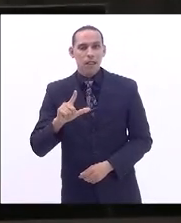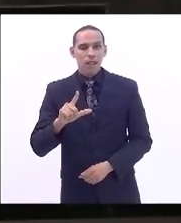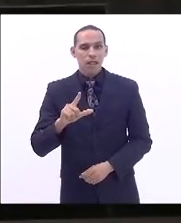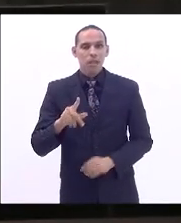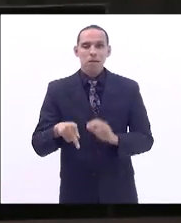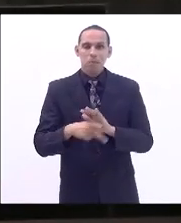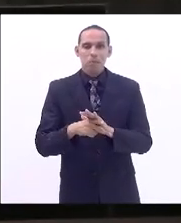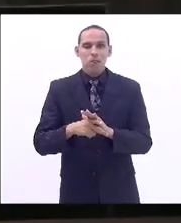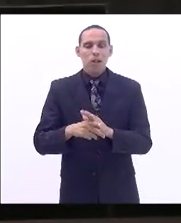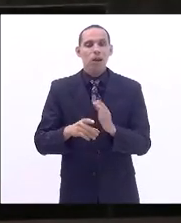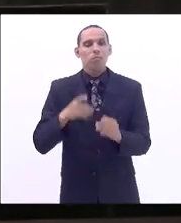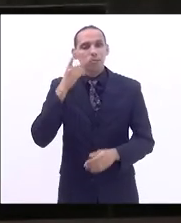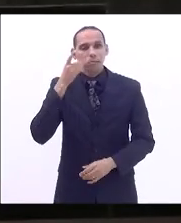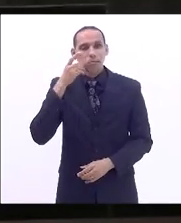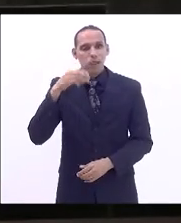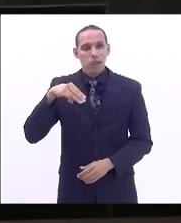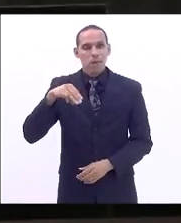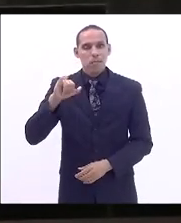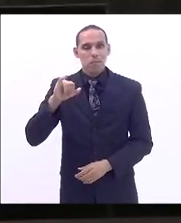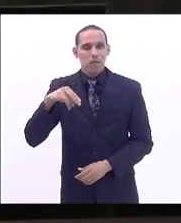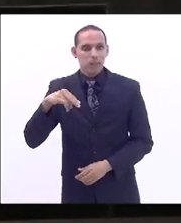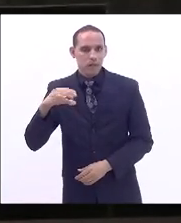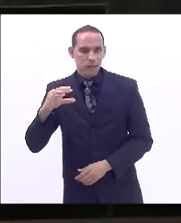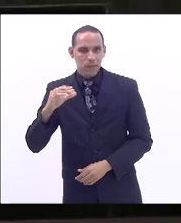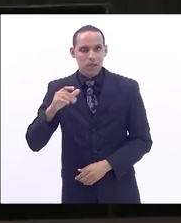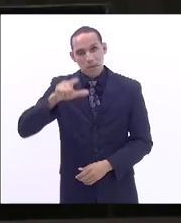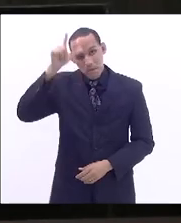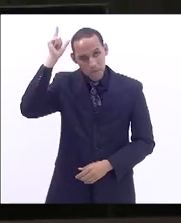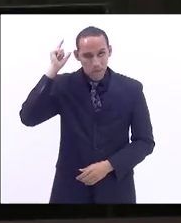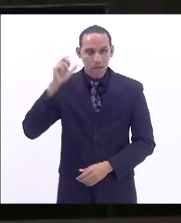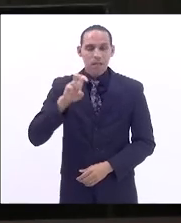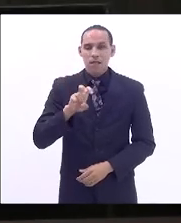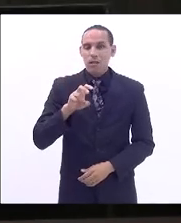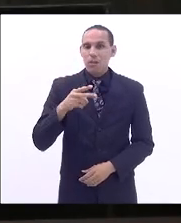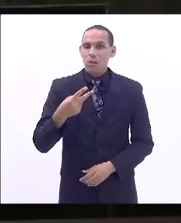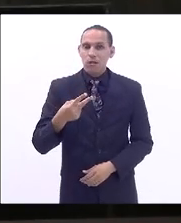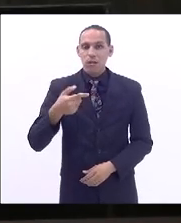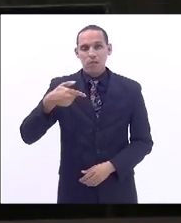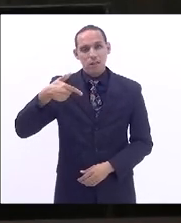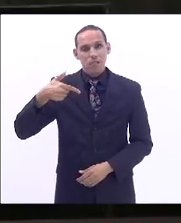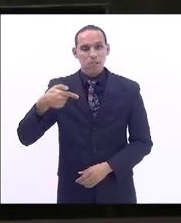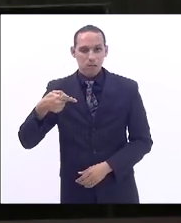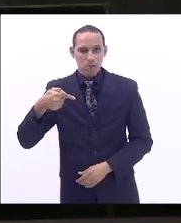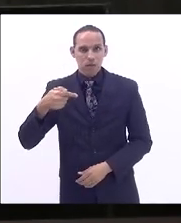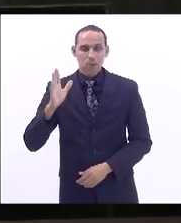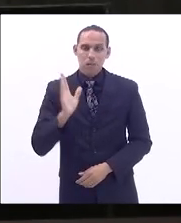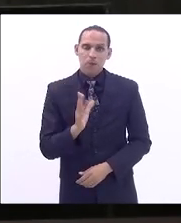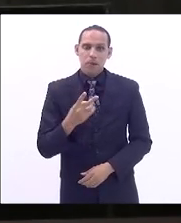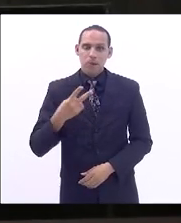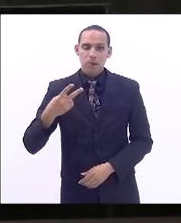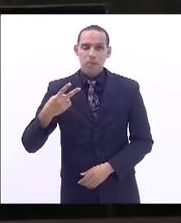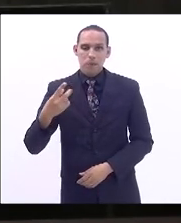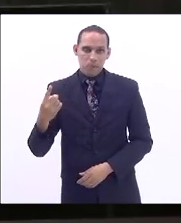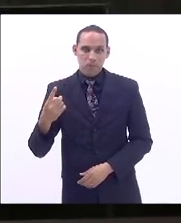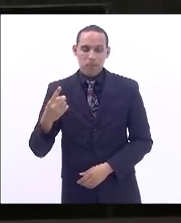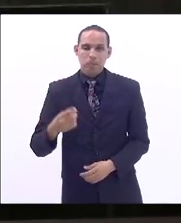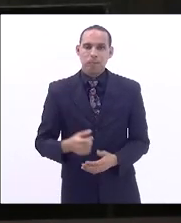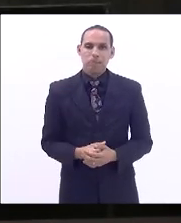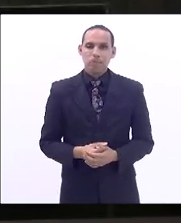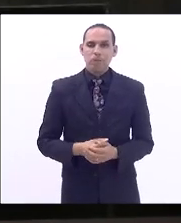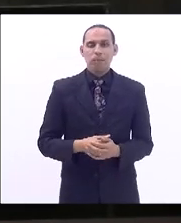autoria dos deputados Carlos minc Luiz Paulo projeto de lei de número 5272 de 2021